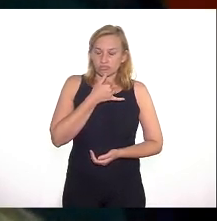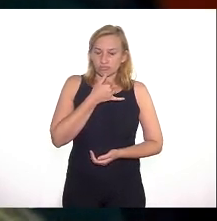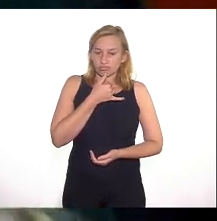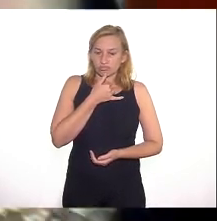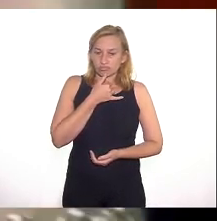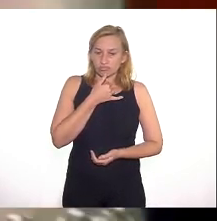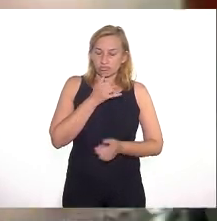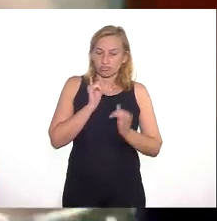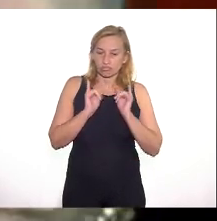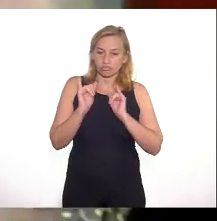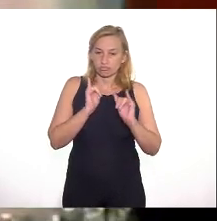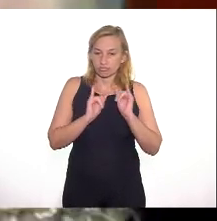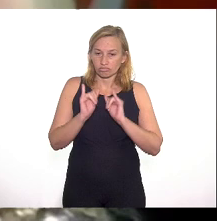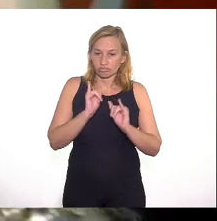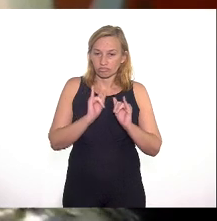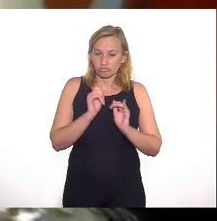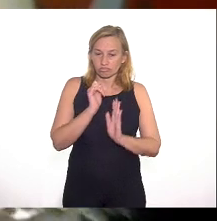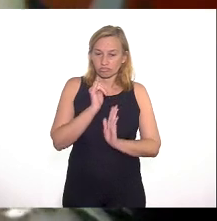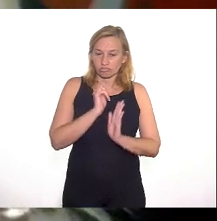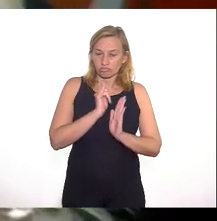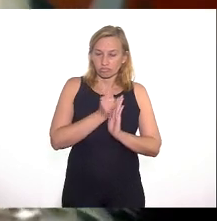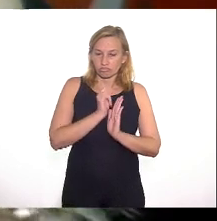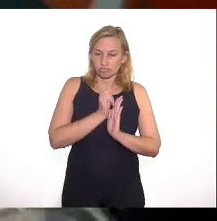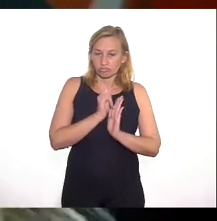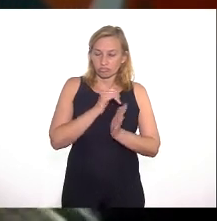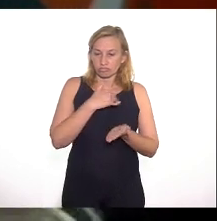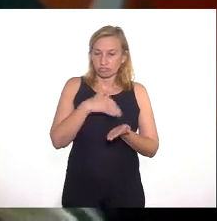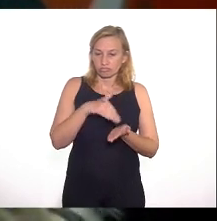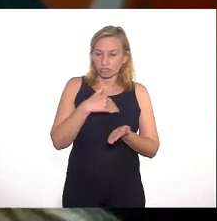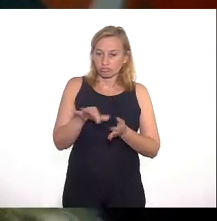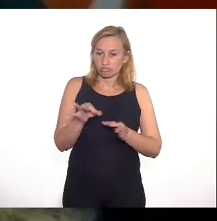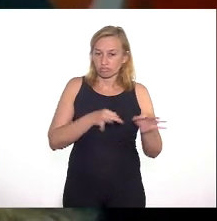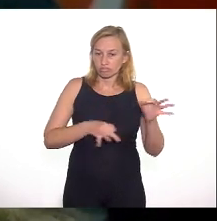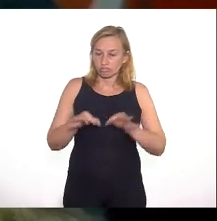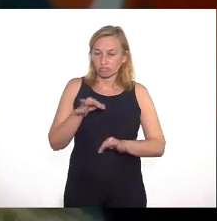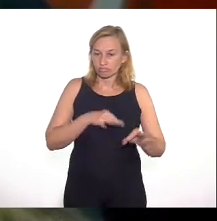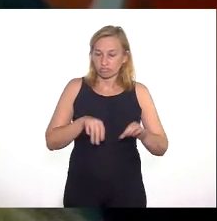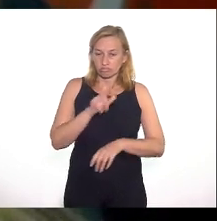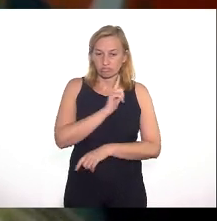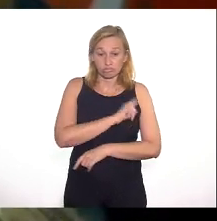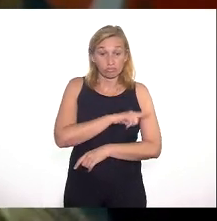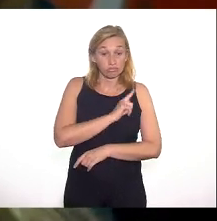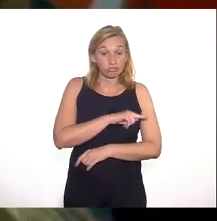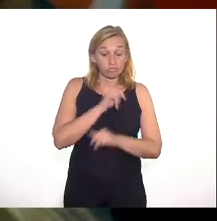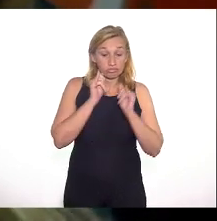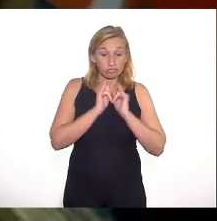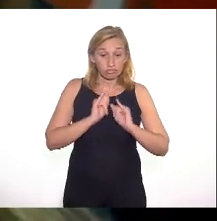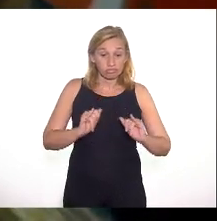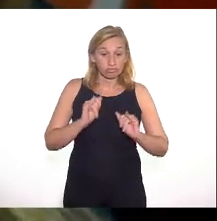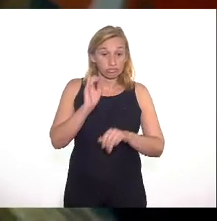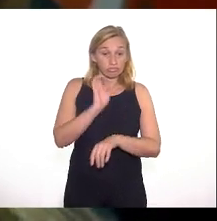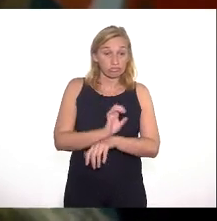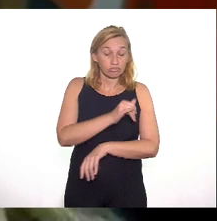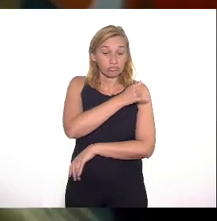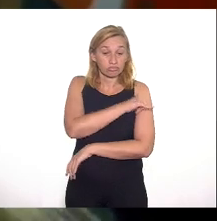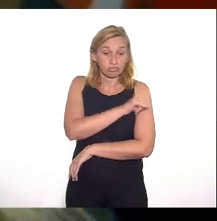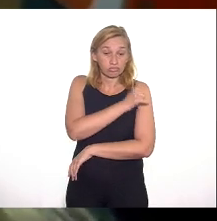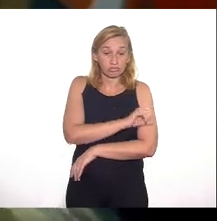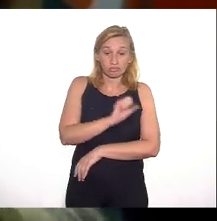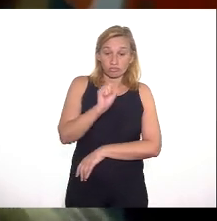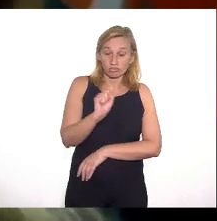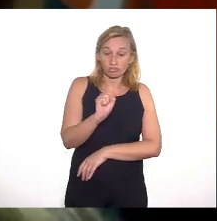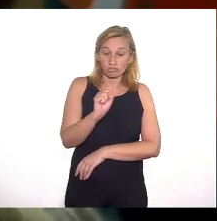notícia de um relatório da Secretaria de Planejamento e Gestão informando que o Estado do Rio possui